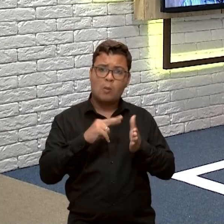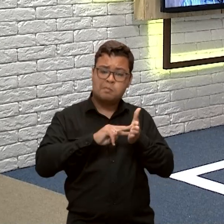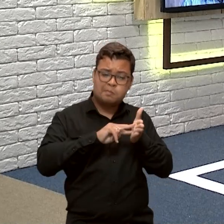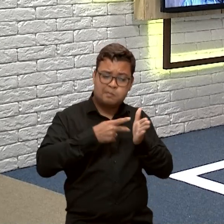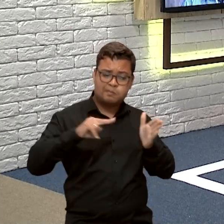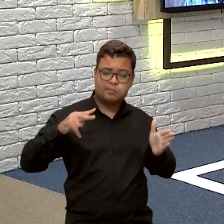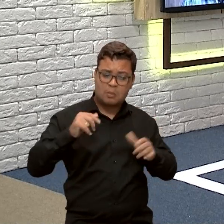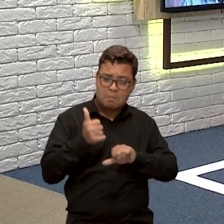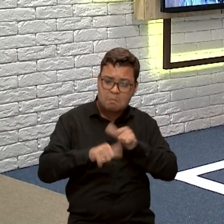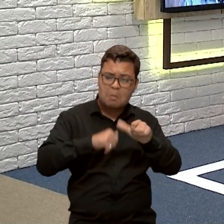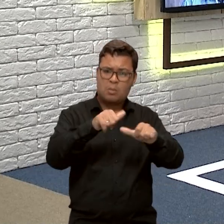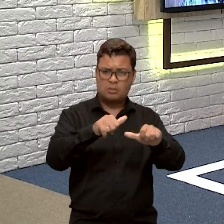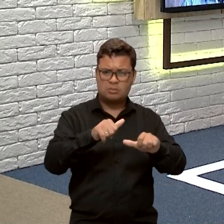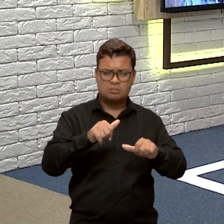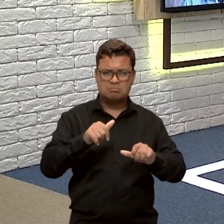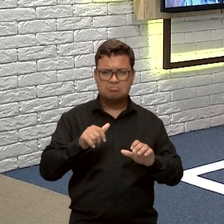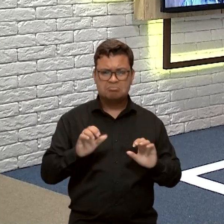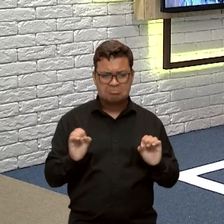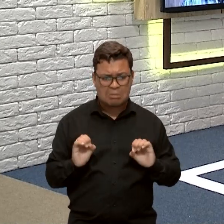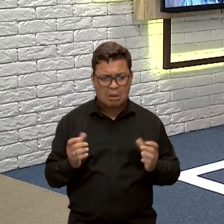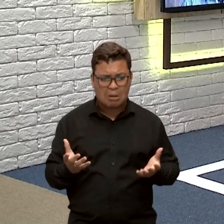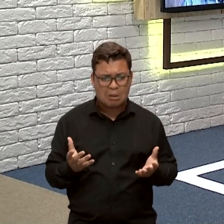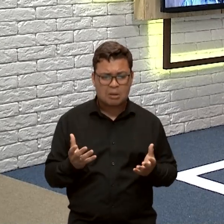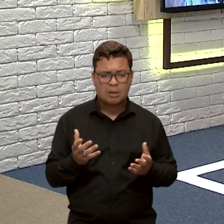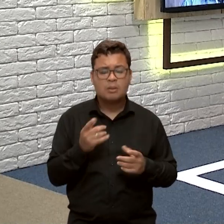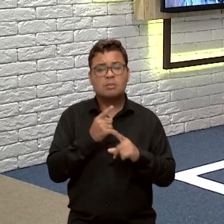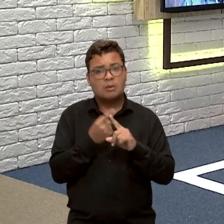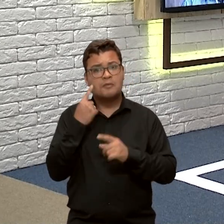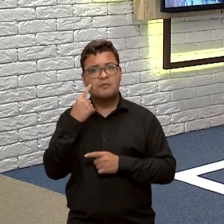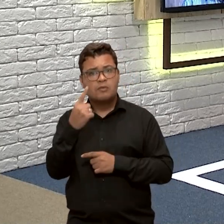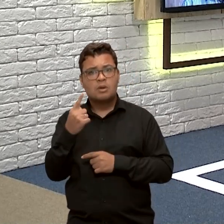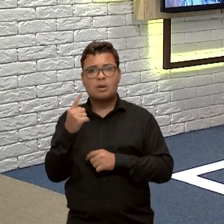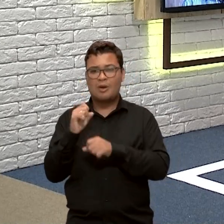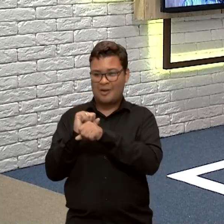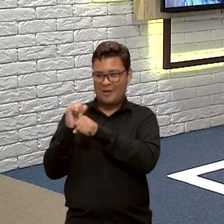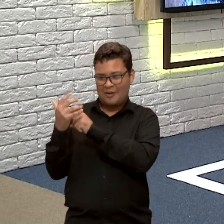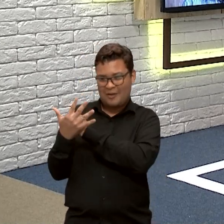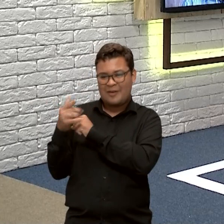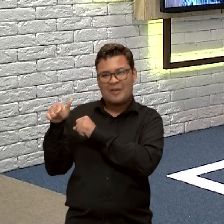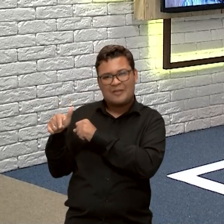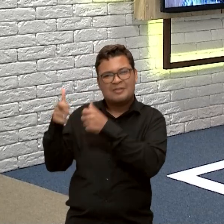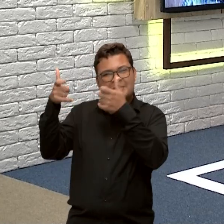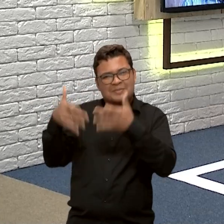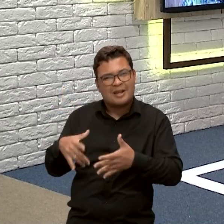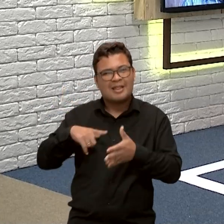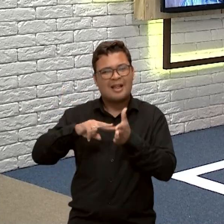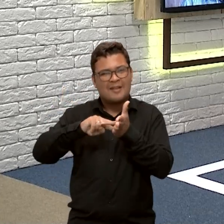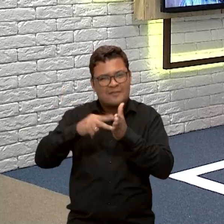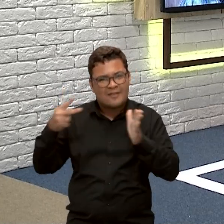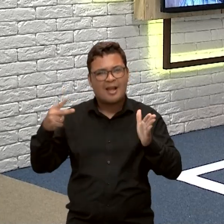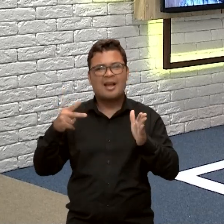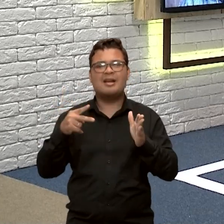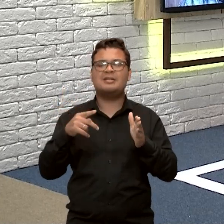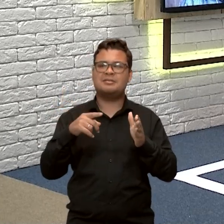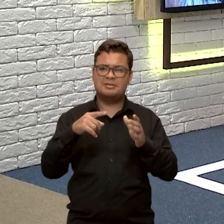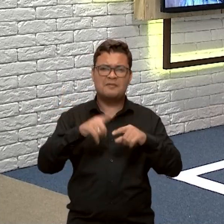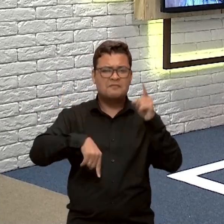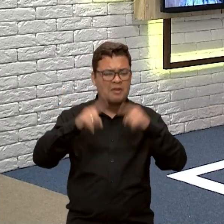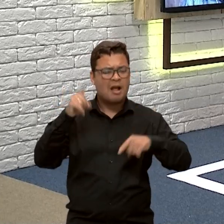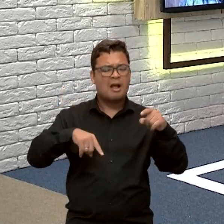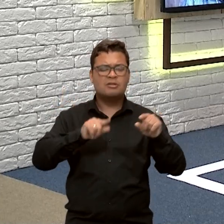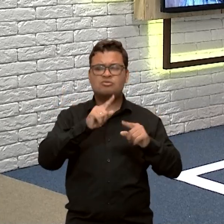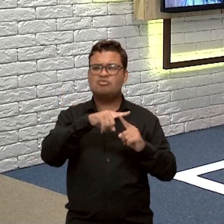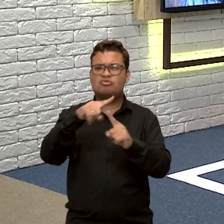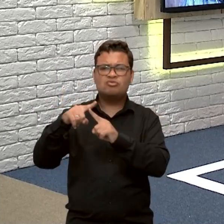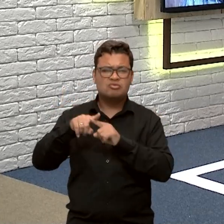ciclo muito longo de dengue 1 e dengue 2. E não há a inserção de nenhum novo tipo de vírus ou